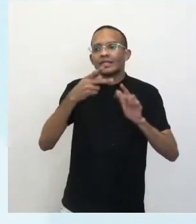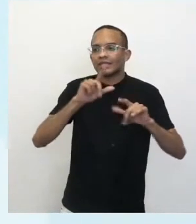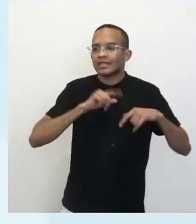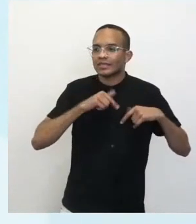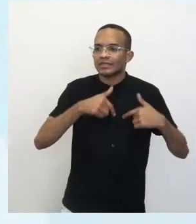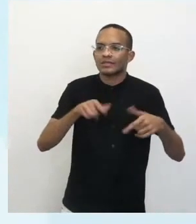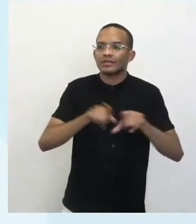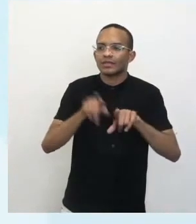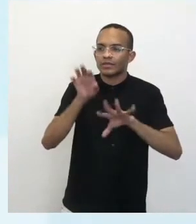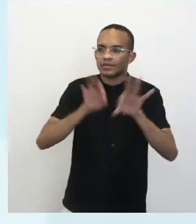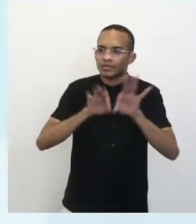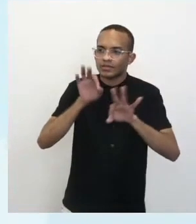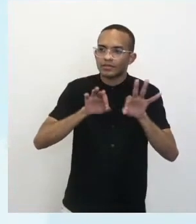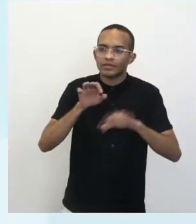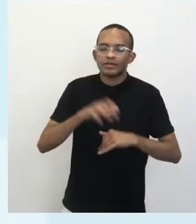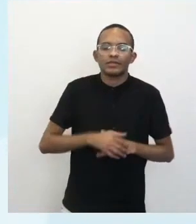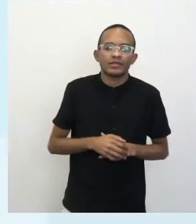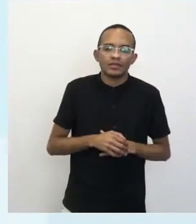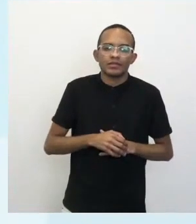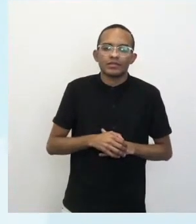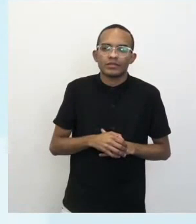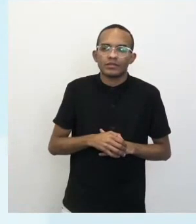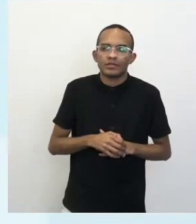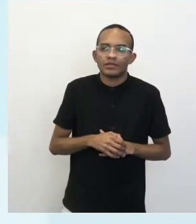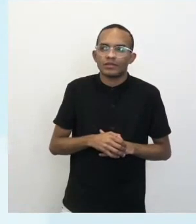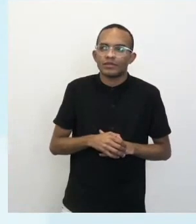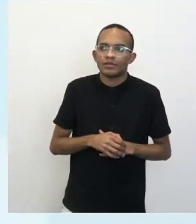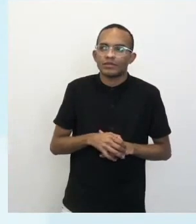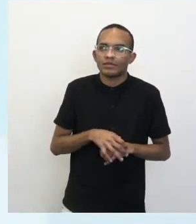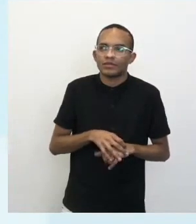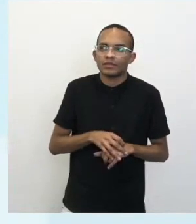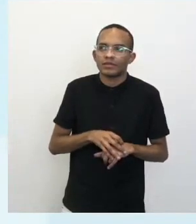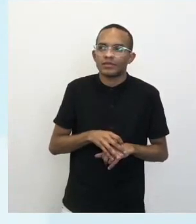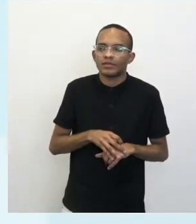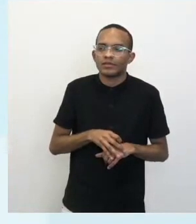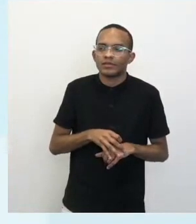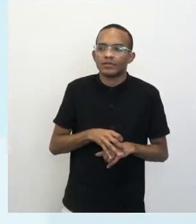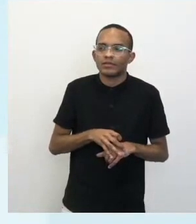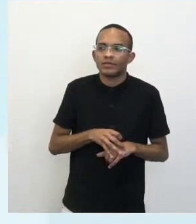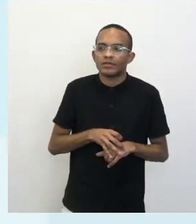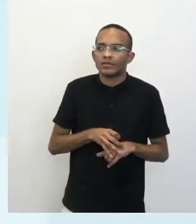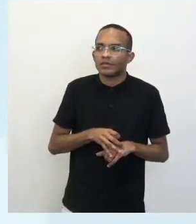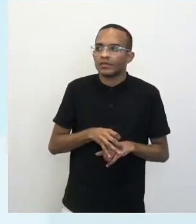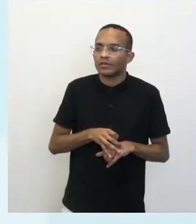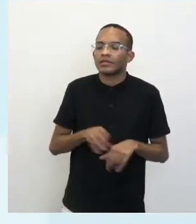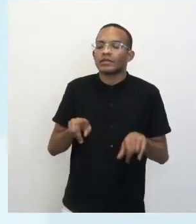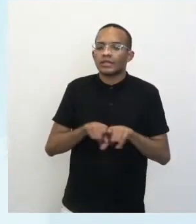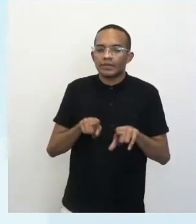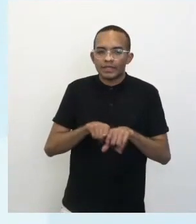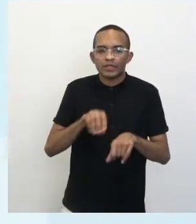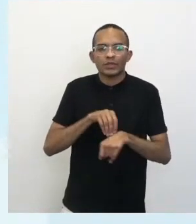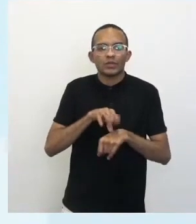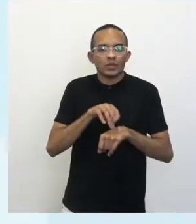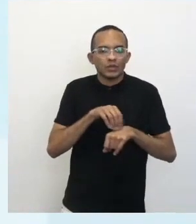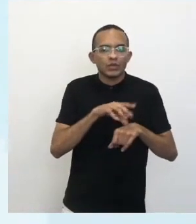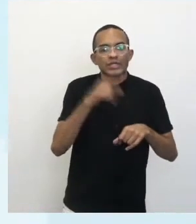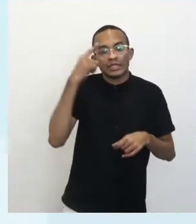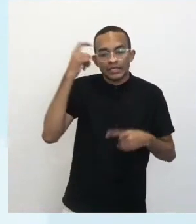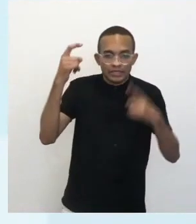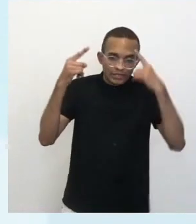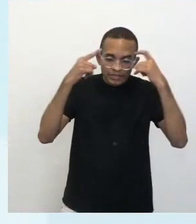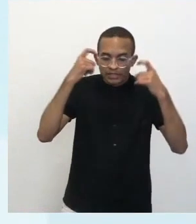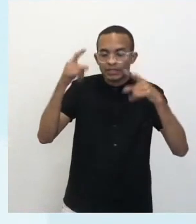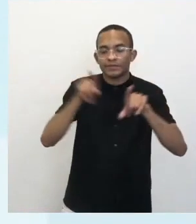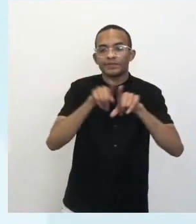ações de organização e de levantamento de hipóteses, tá? Então, gente, nesses encontros aí, além das sugestões, das ideias,